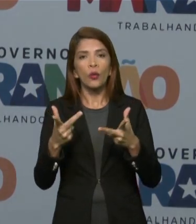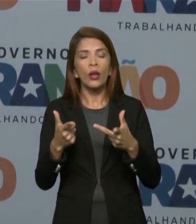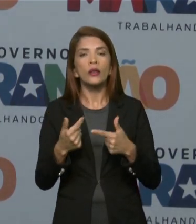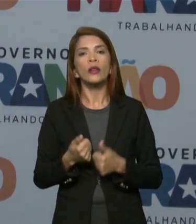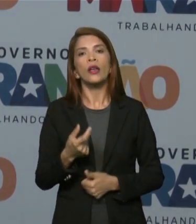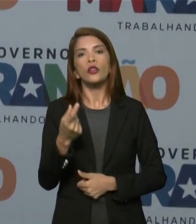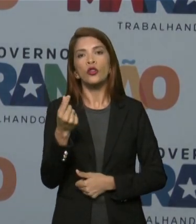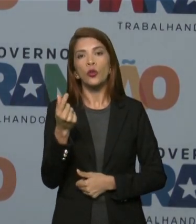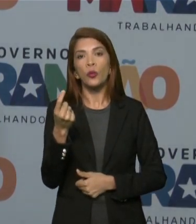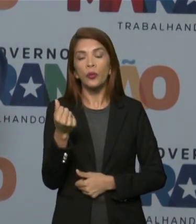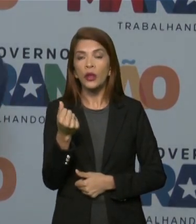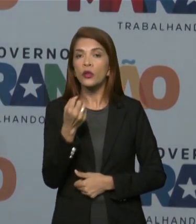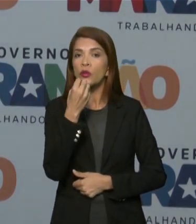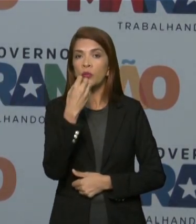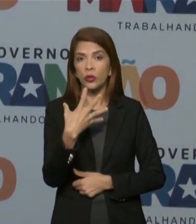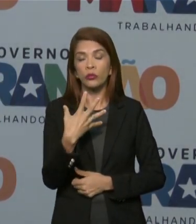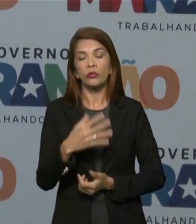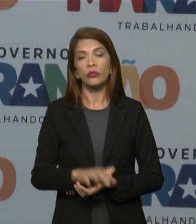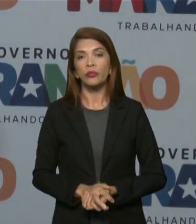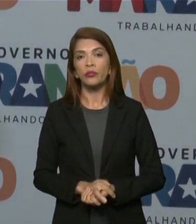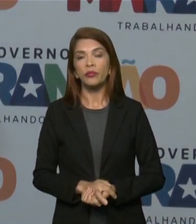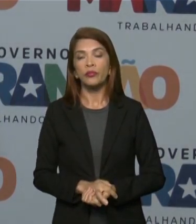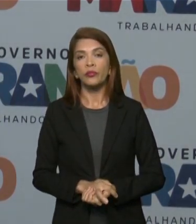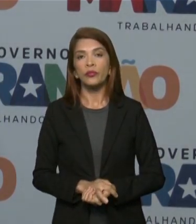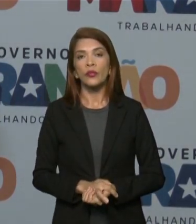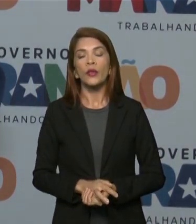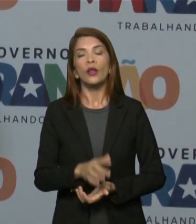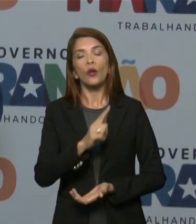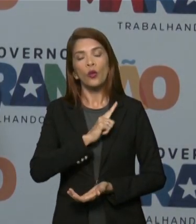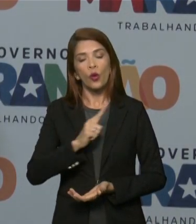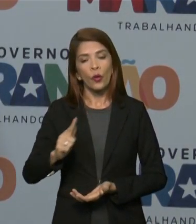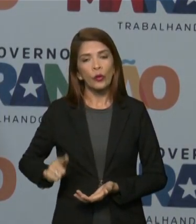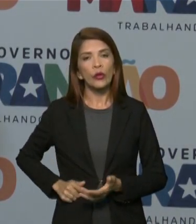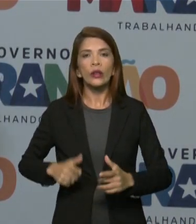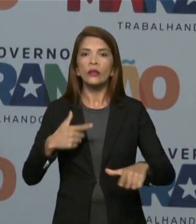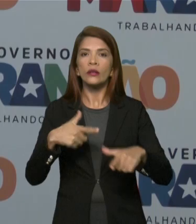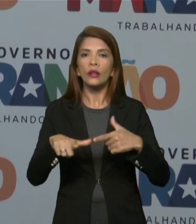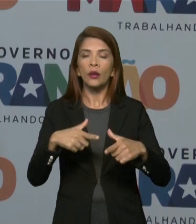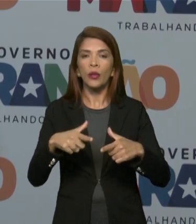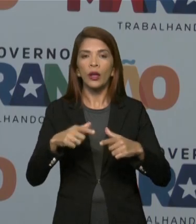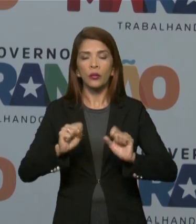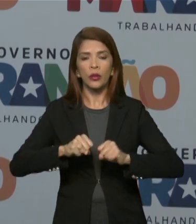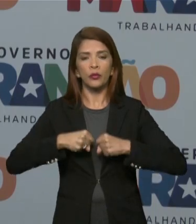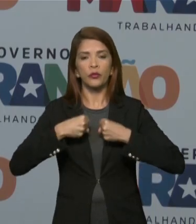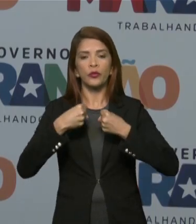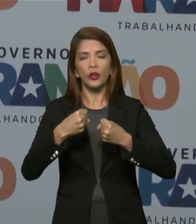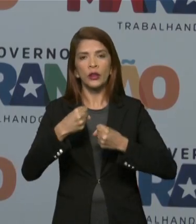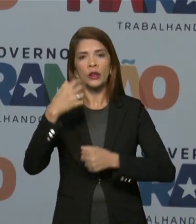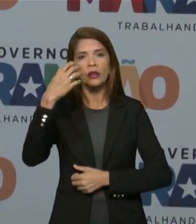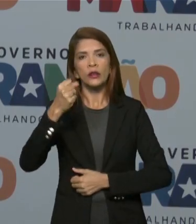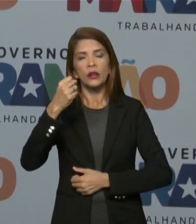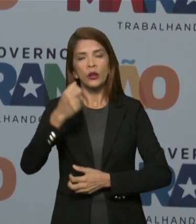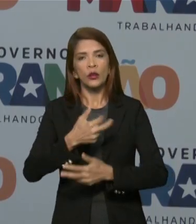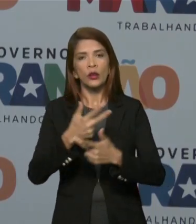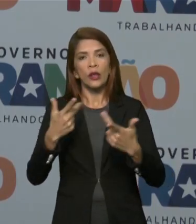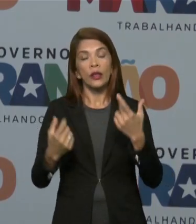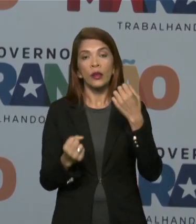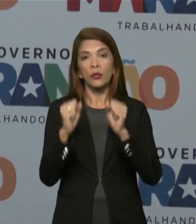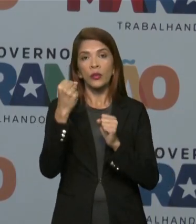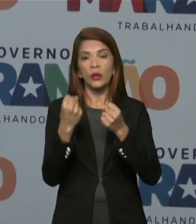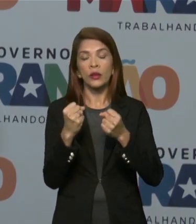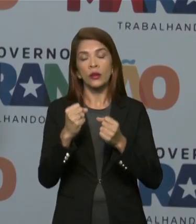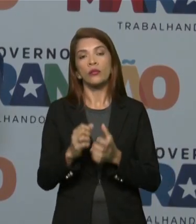mais acessível. Então, o nosso governo trabalhando para fortalecer a cadeia produtiva do leite, gerando mais emprego, mais renda